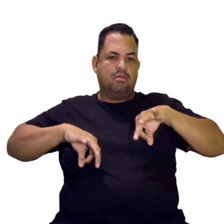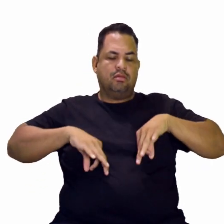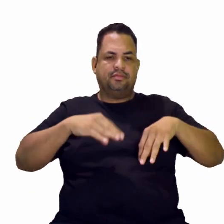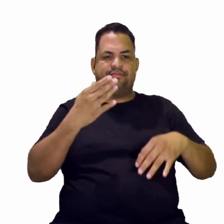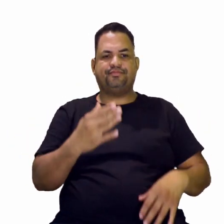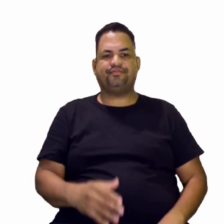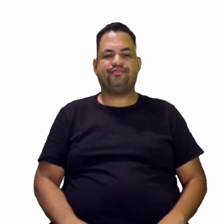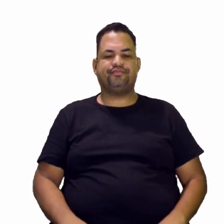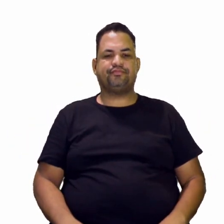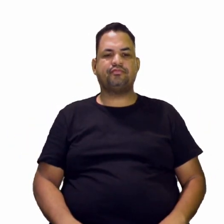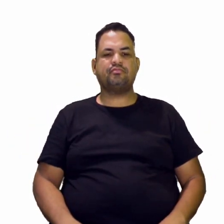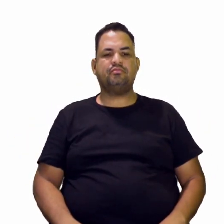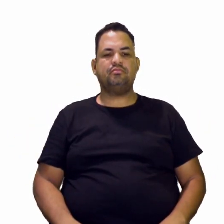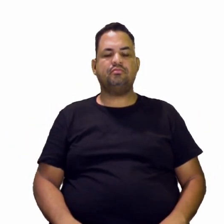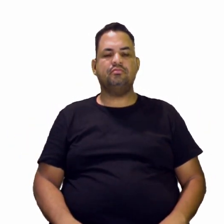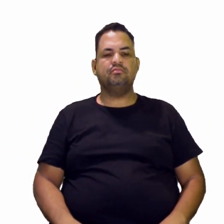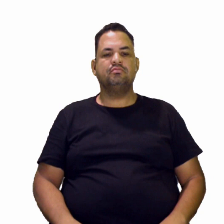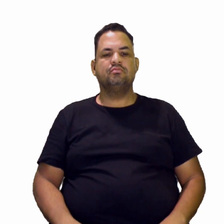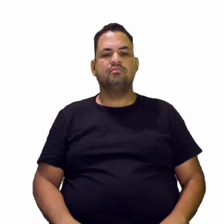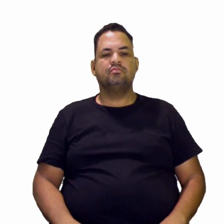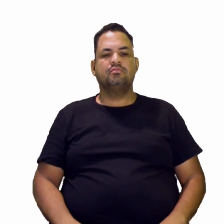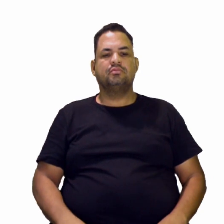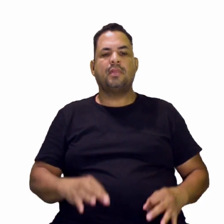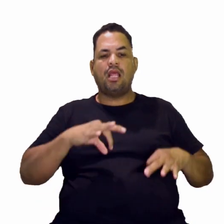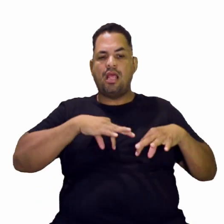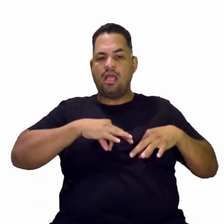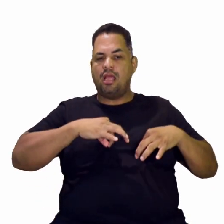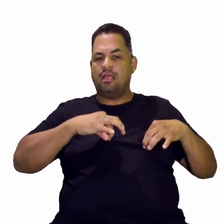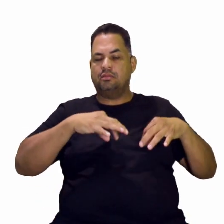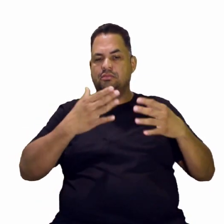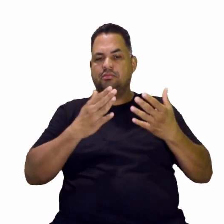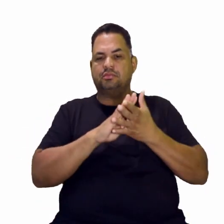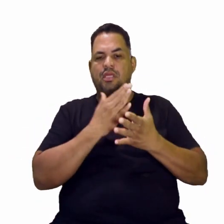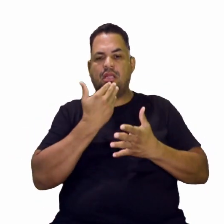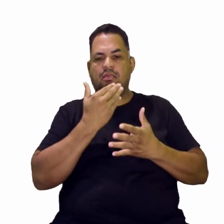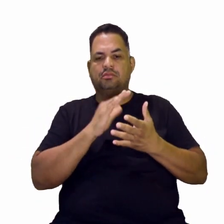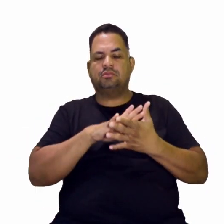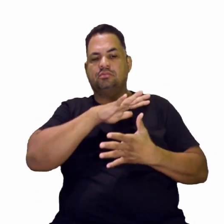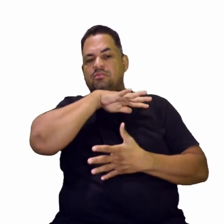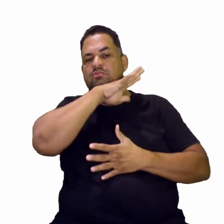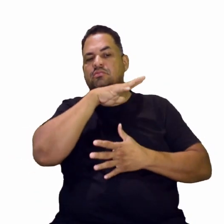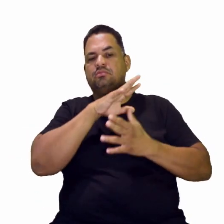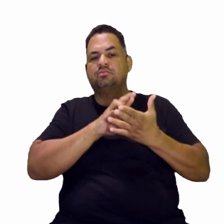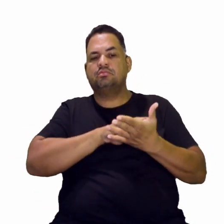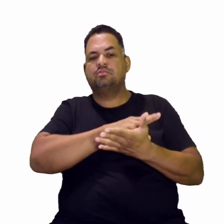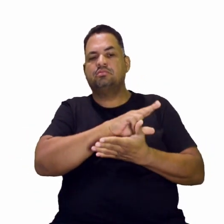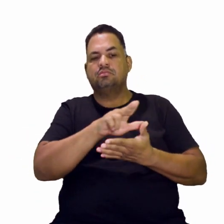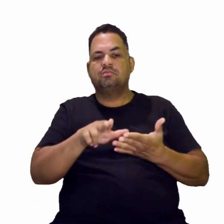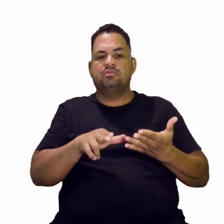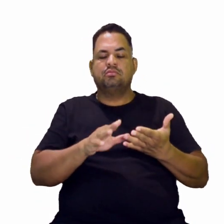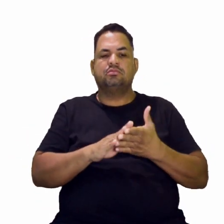outra é carnívora. Já a onça é carnívora e alimenta-se de animais